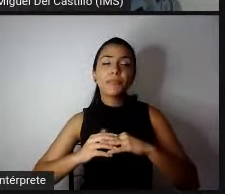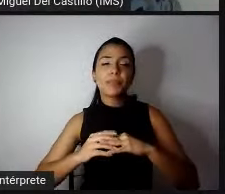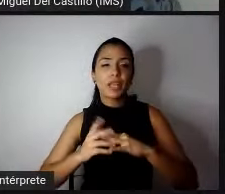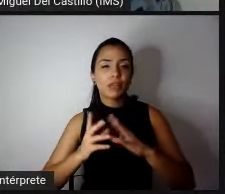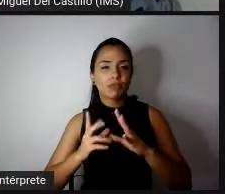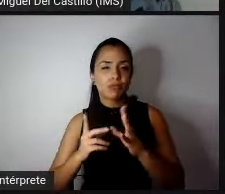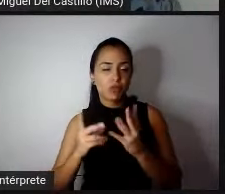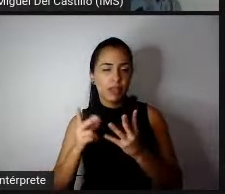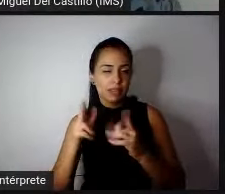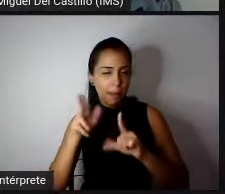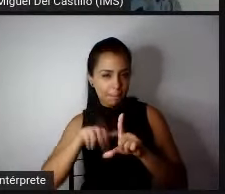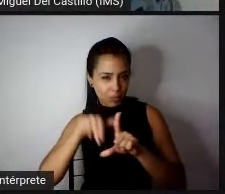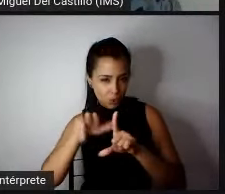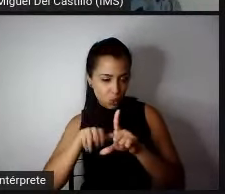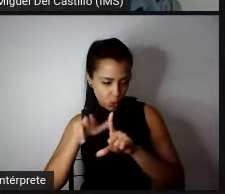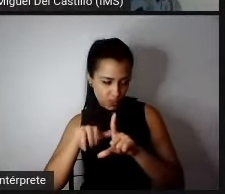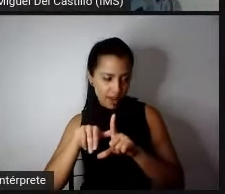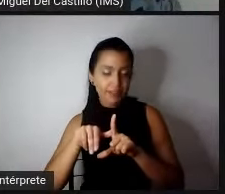pinturas,